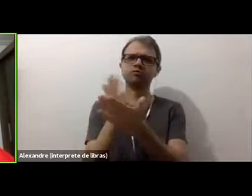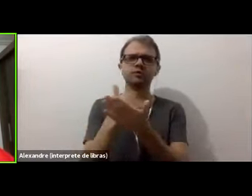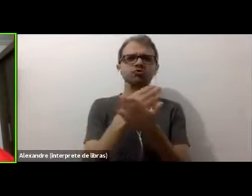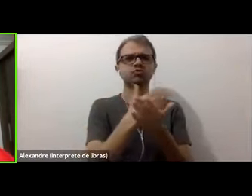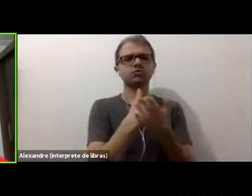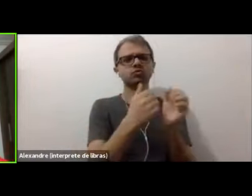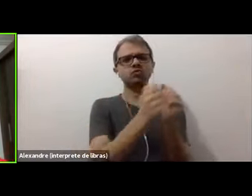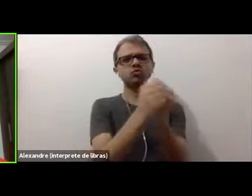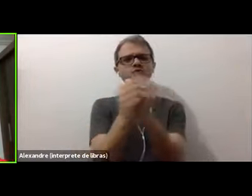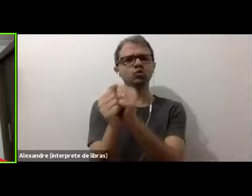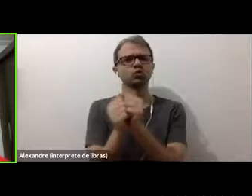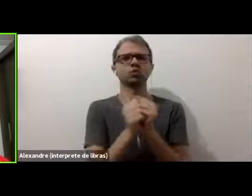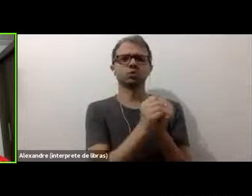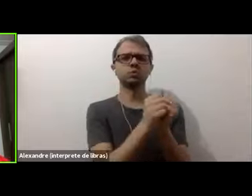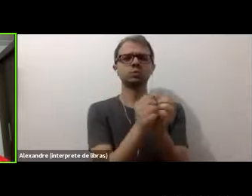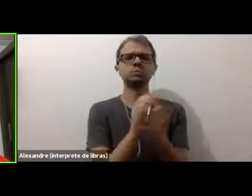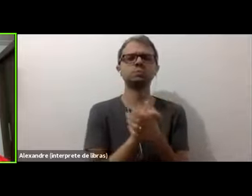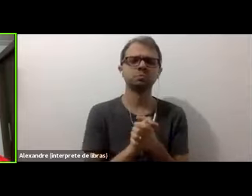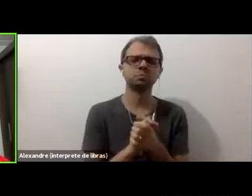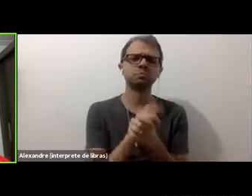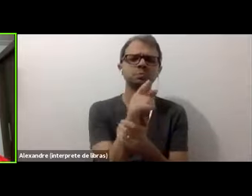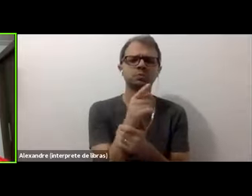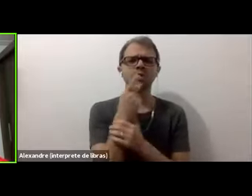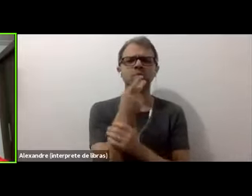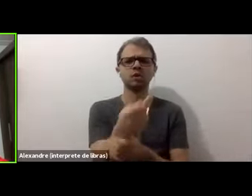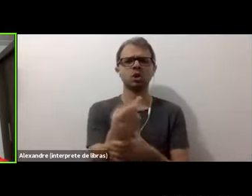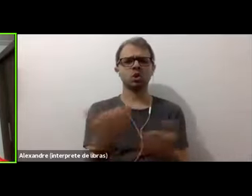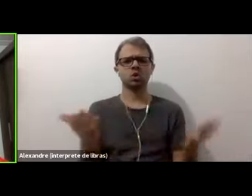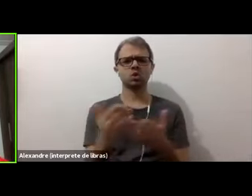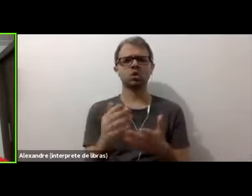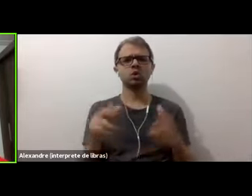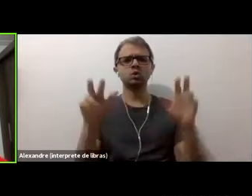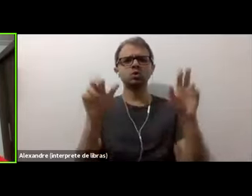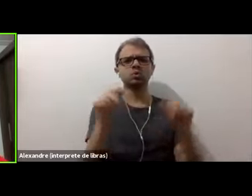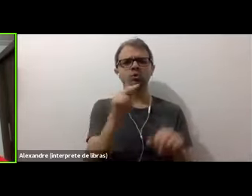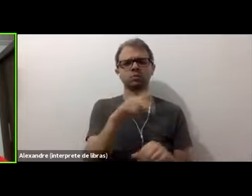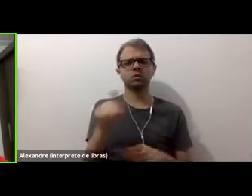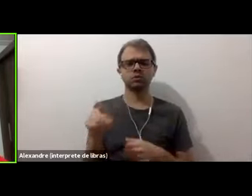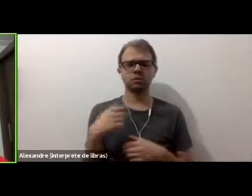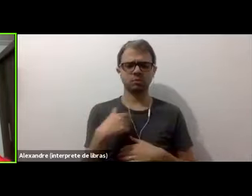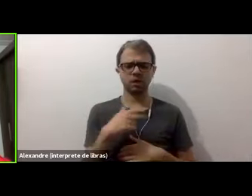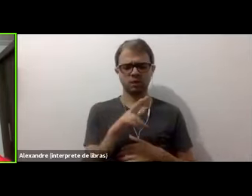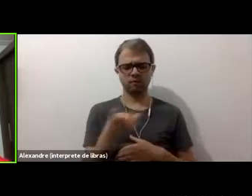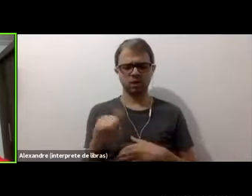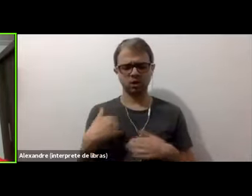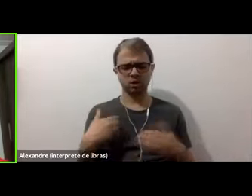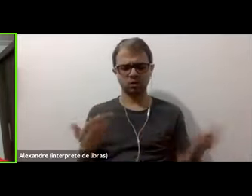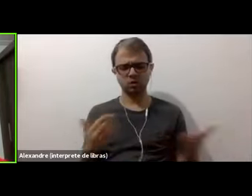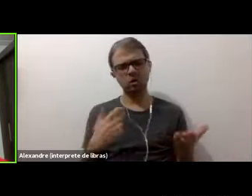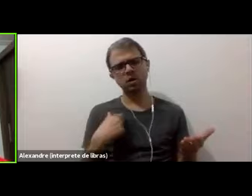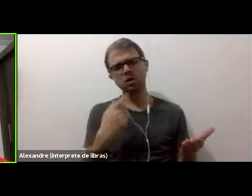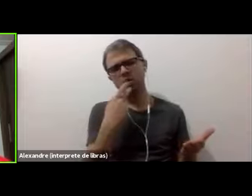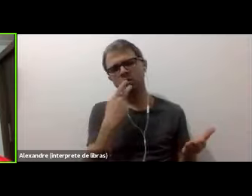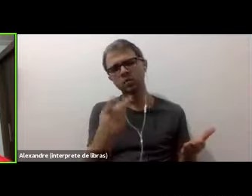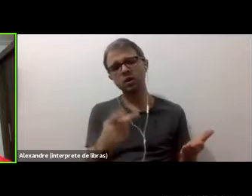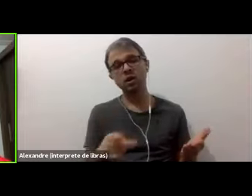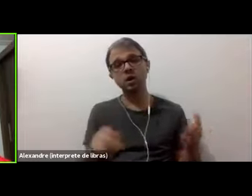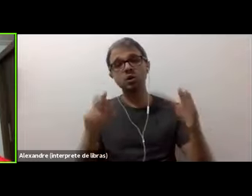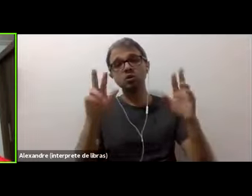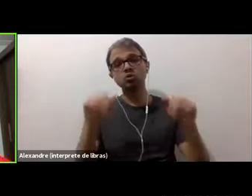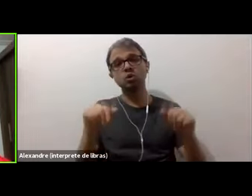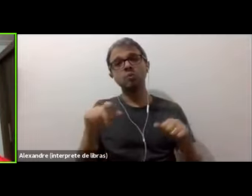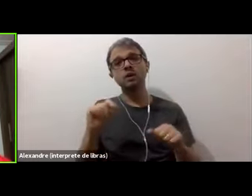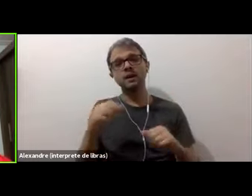agora, já se falou bastante dos professores, eu vou falar um pouquinho dos sentimentos e das emoções que as crianças e os adolescentes estão vivendo